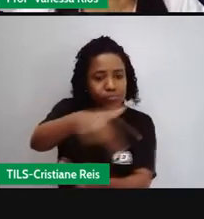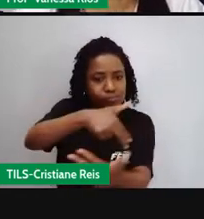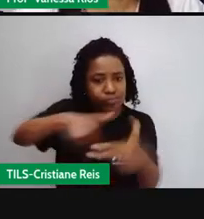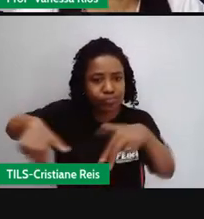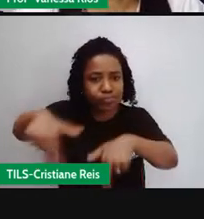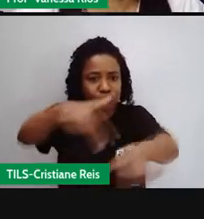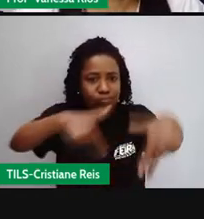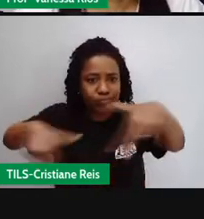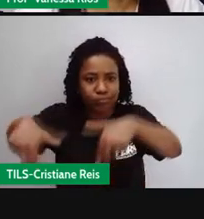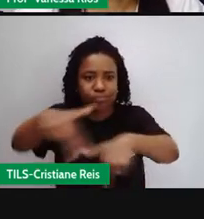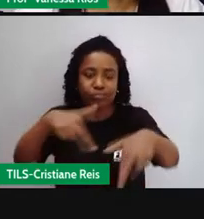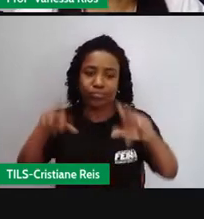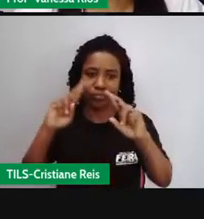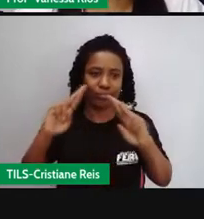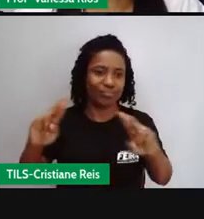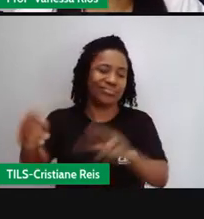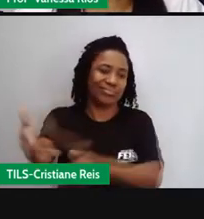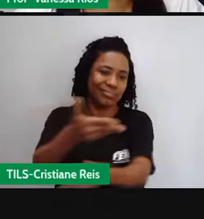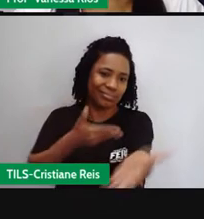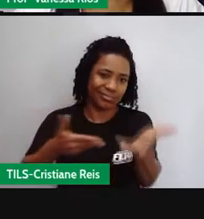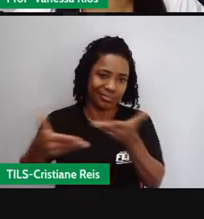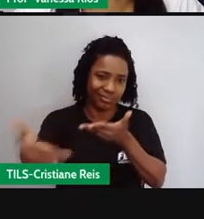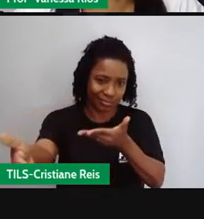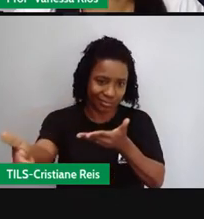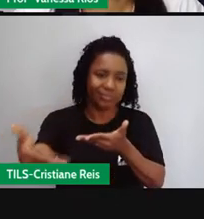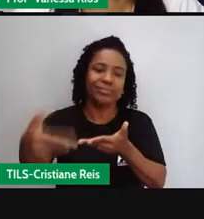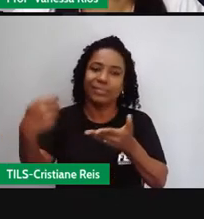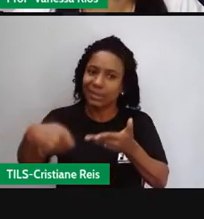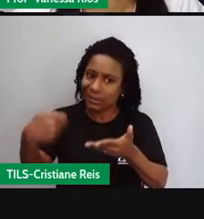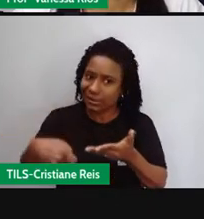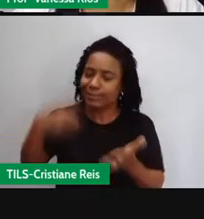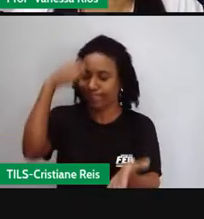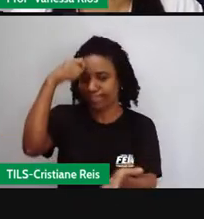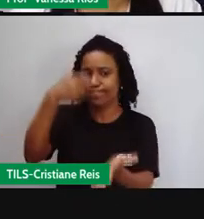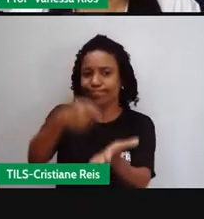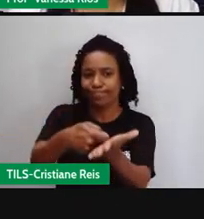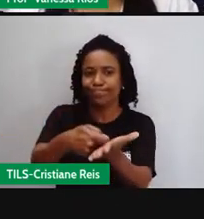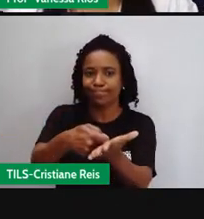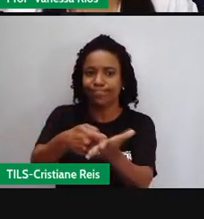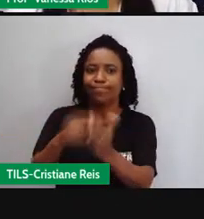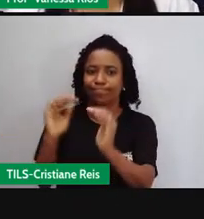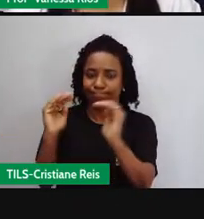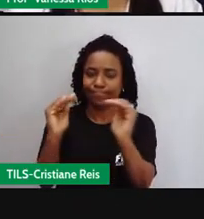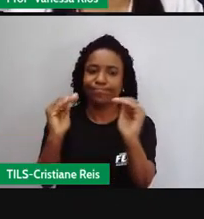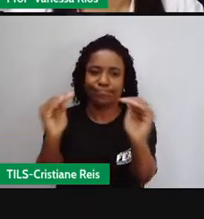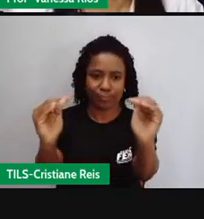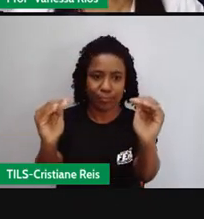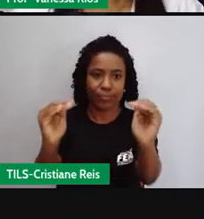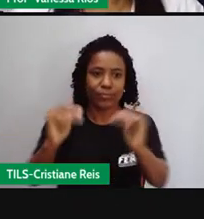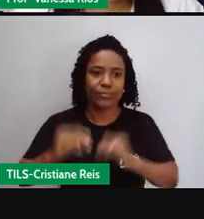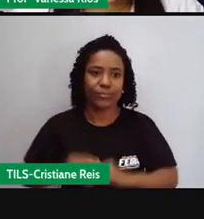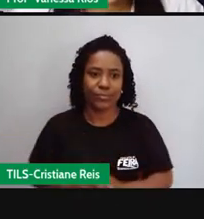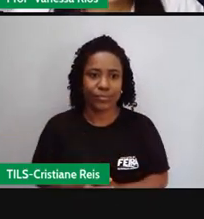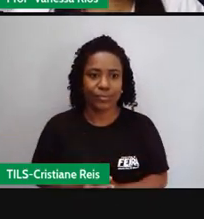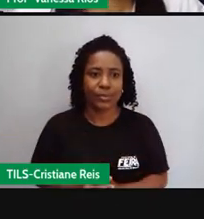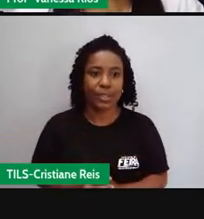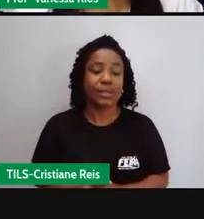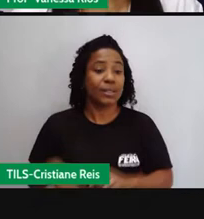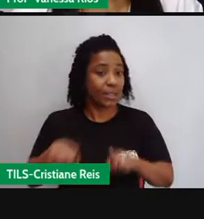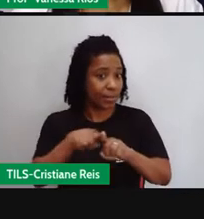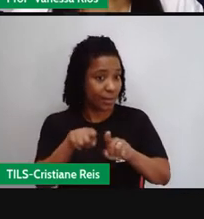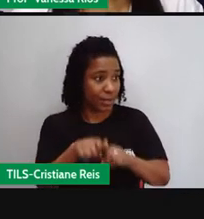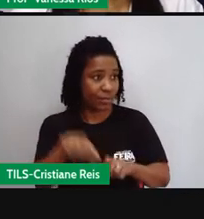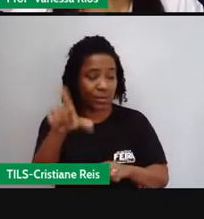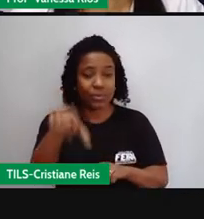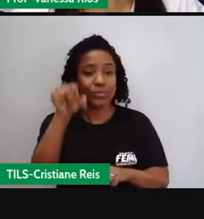o voto aí está justamente relacionado a essa questão. Quando eu escolho aí um representante político através